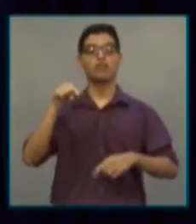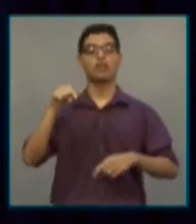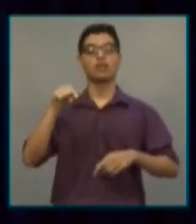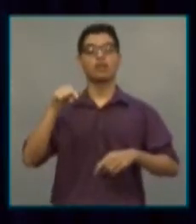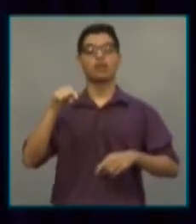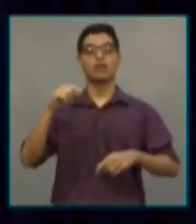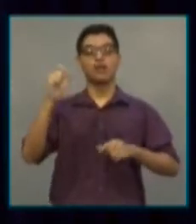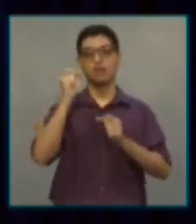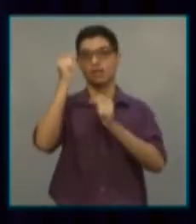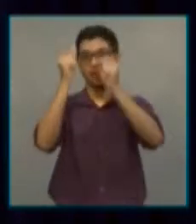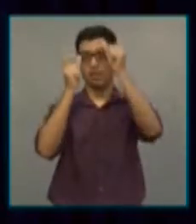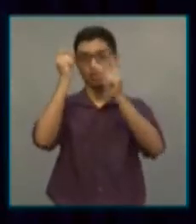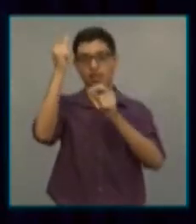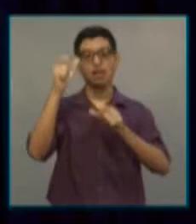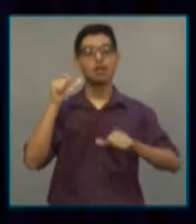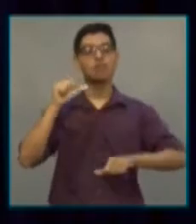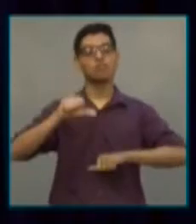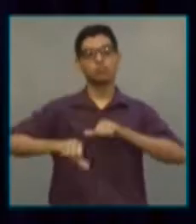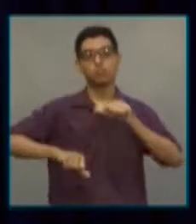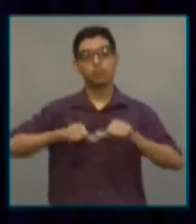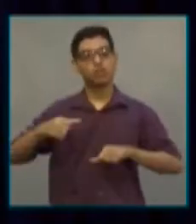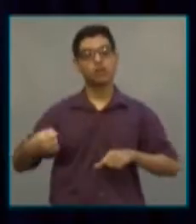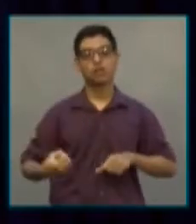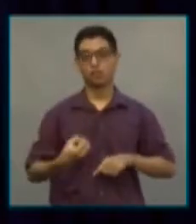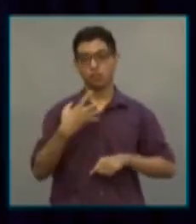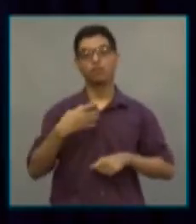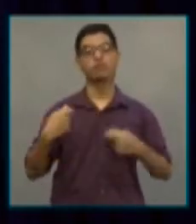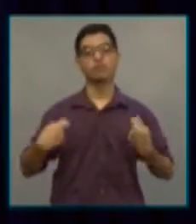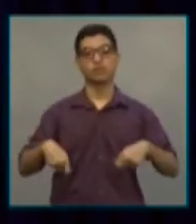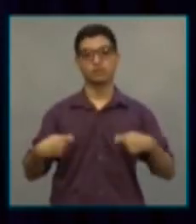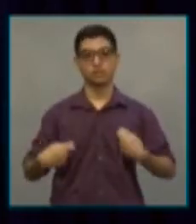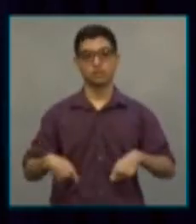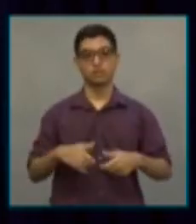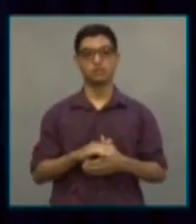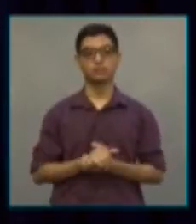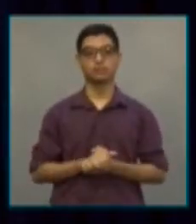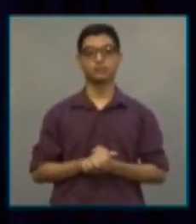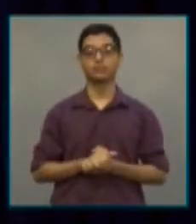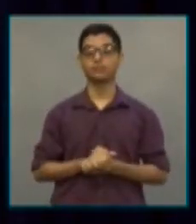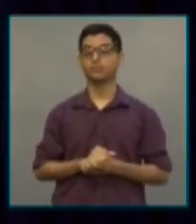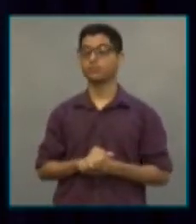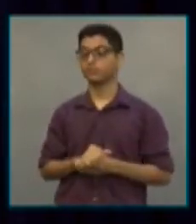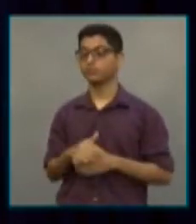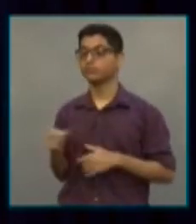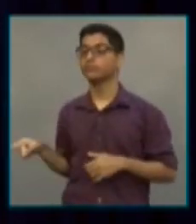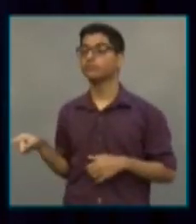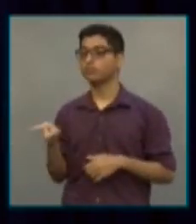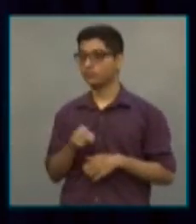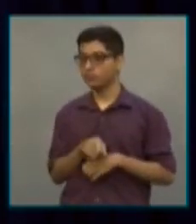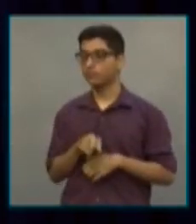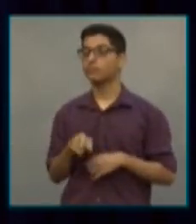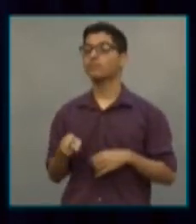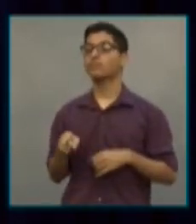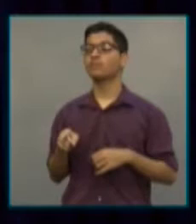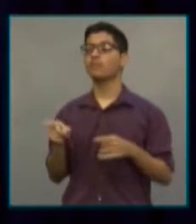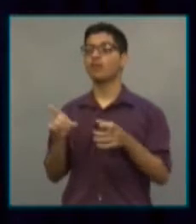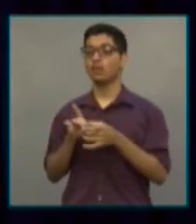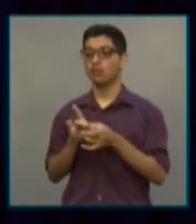Doutores, os senhores permitiram, senhores candidatos, que a